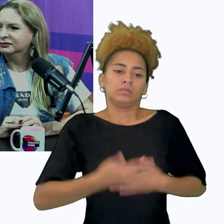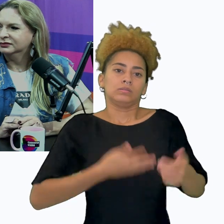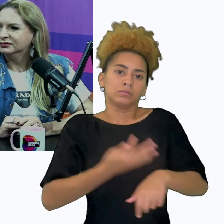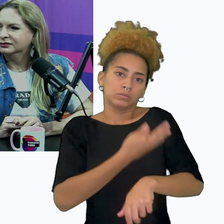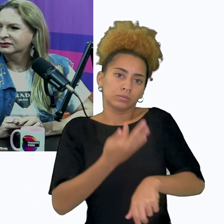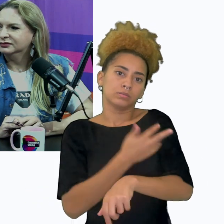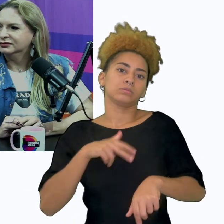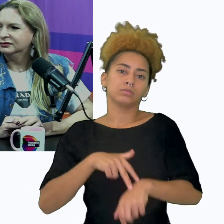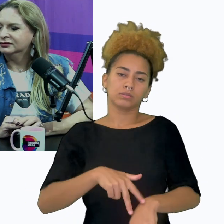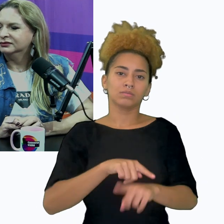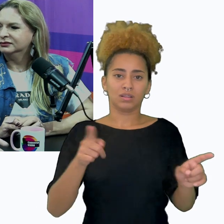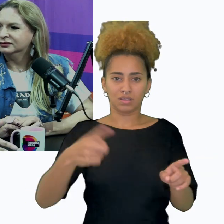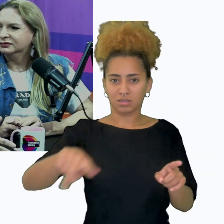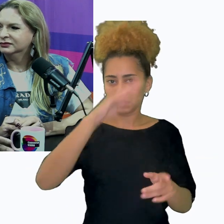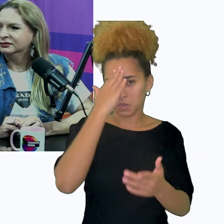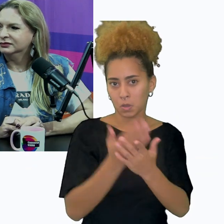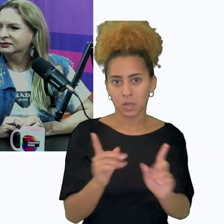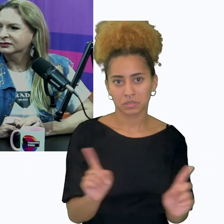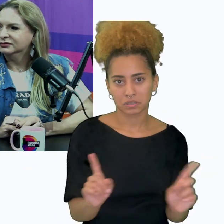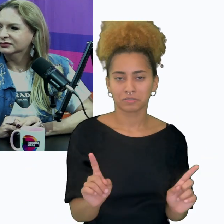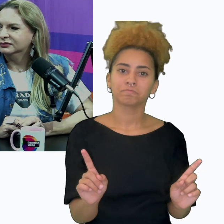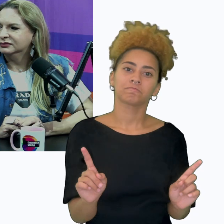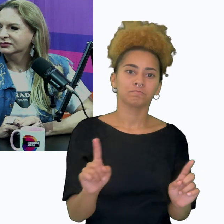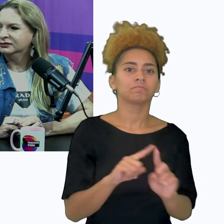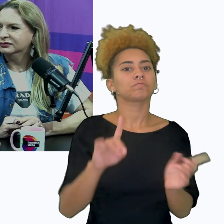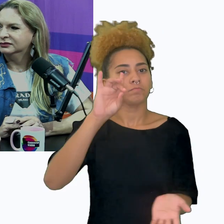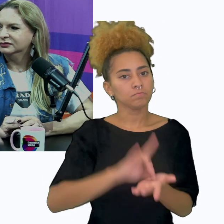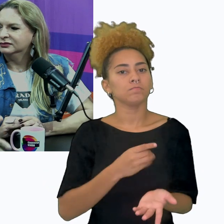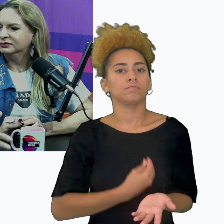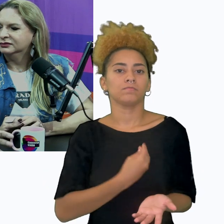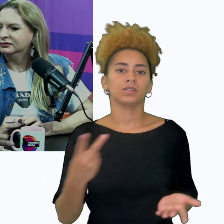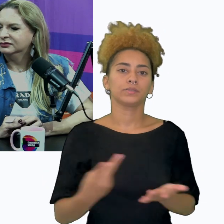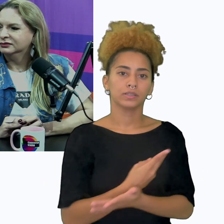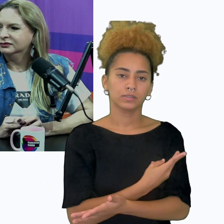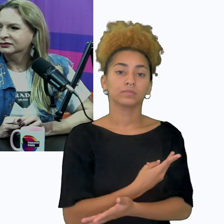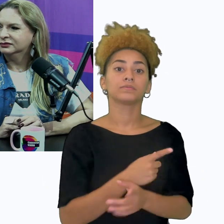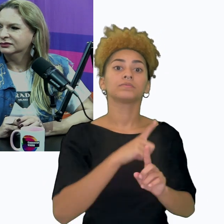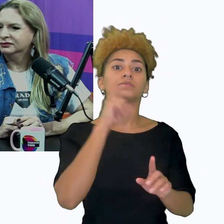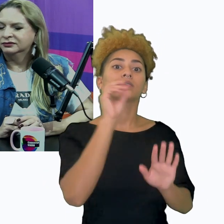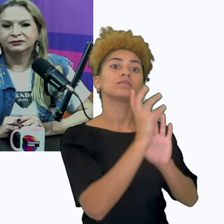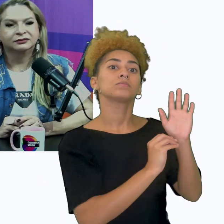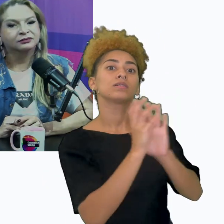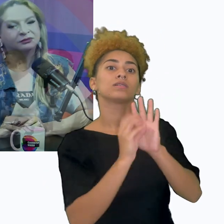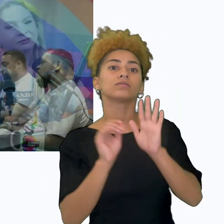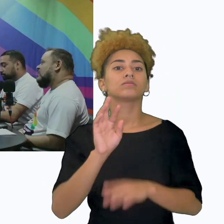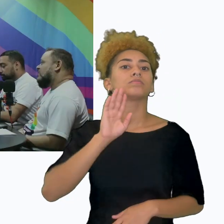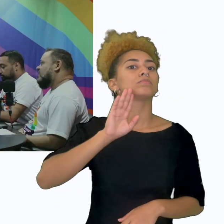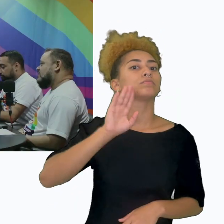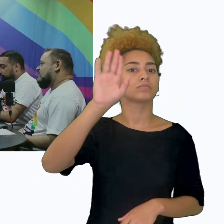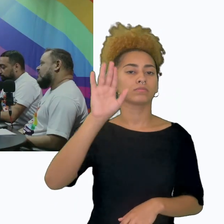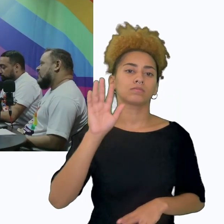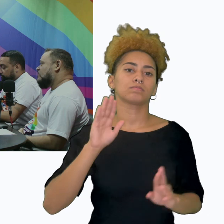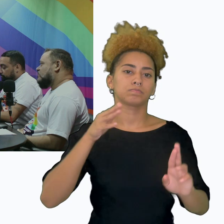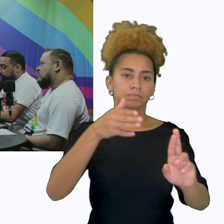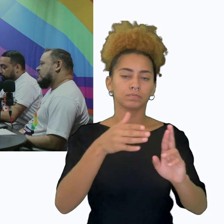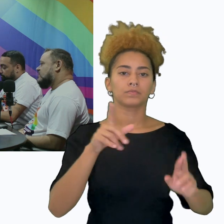essas histórias, né? Pra todo mundo saber. Mas as pessoas, elas não acreditam que isso tudo aconteceu, mas foi uma realidade da gente. E inspirações, referências,